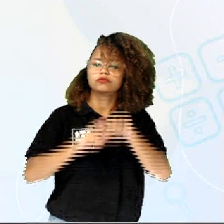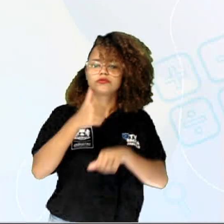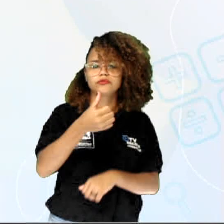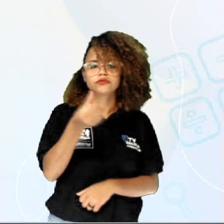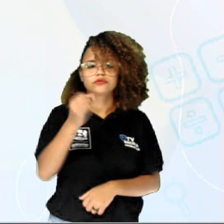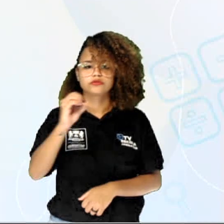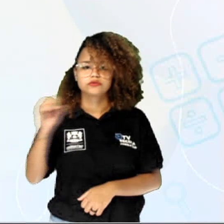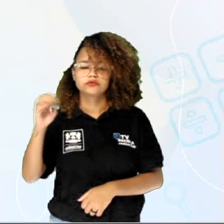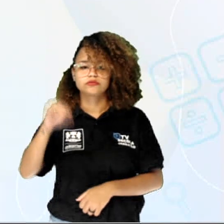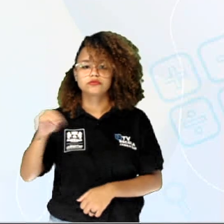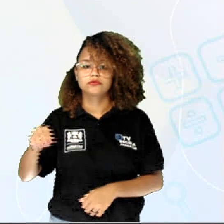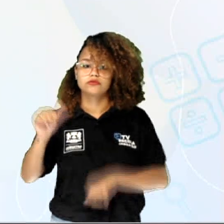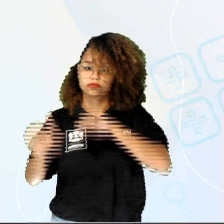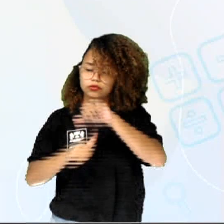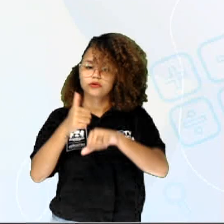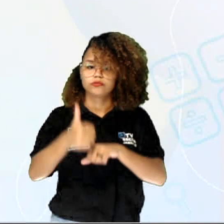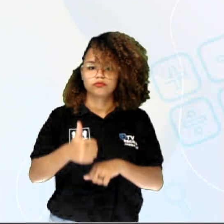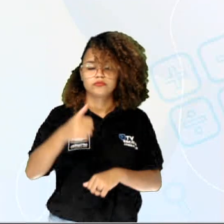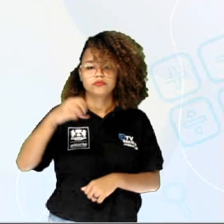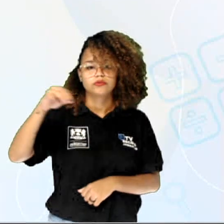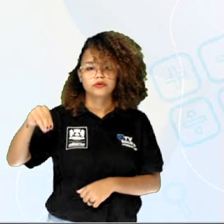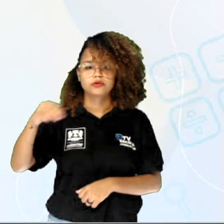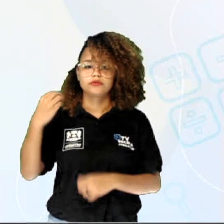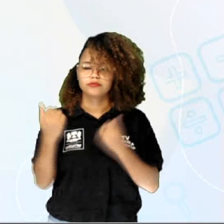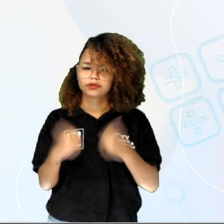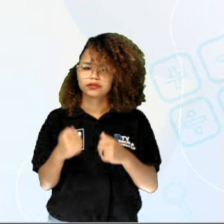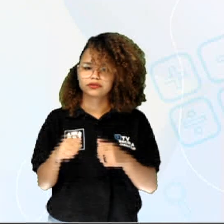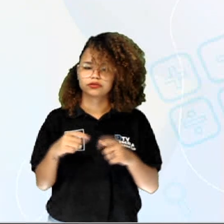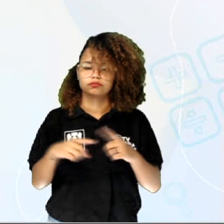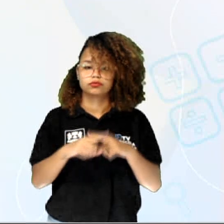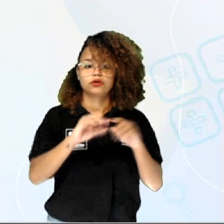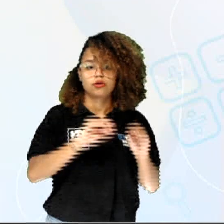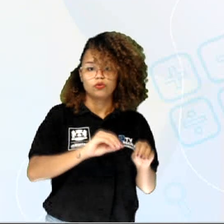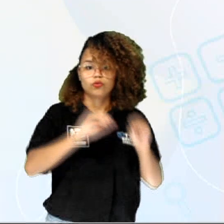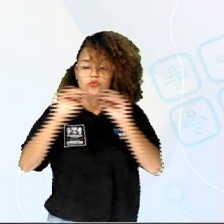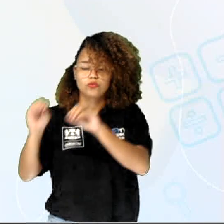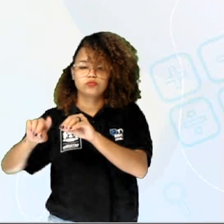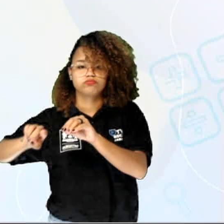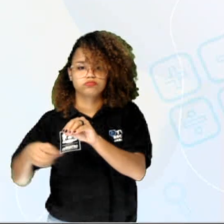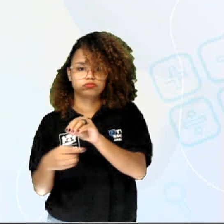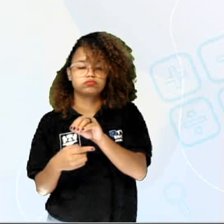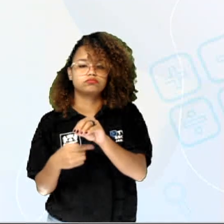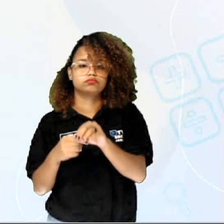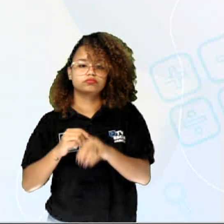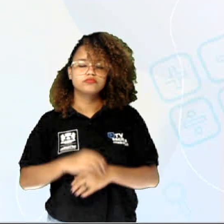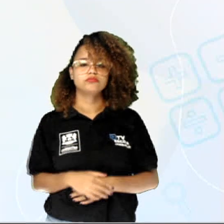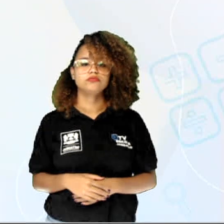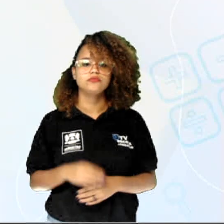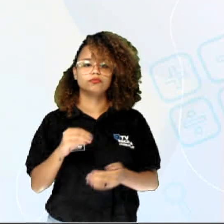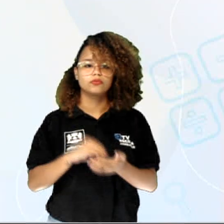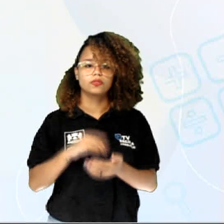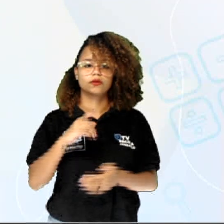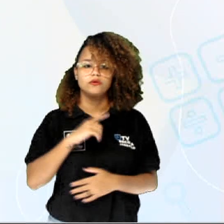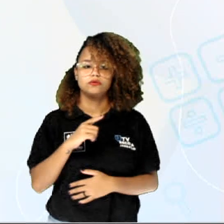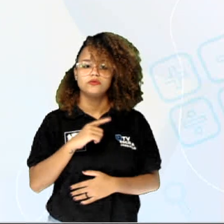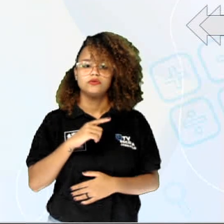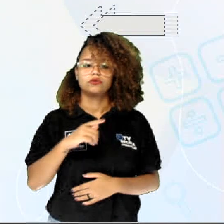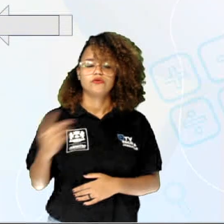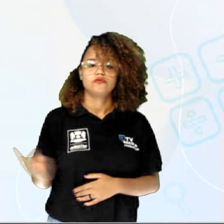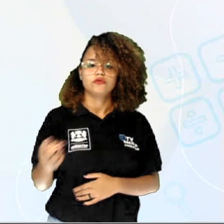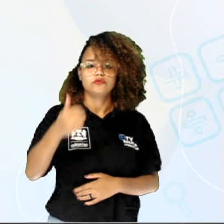milímetros e multiplicar por 140. Eu chego ao valor de 1.680, sendo que é 1.680 milímetros,